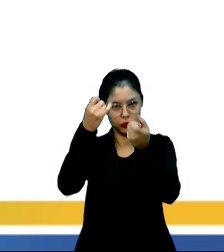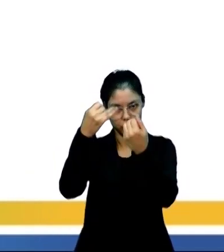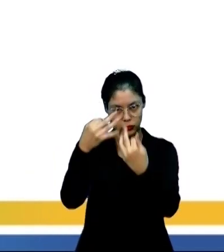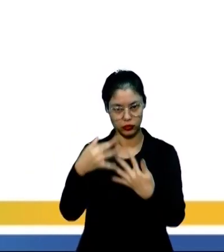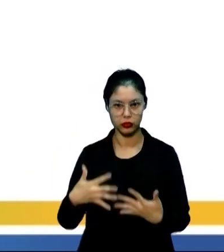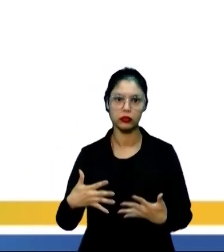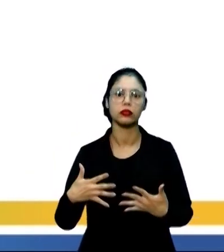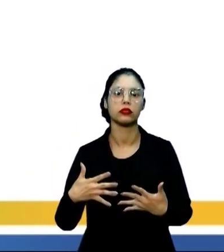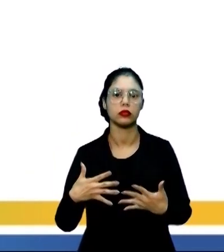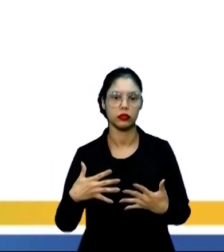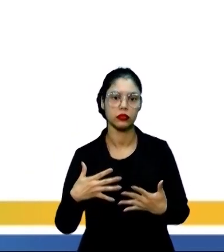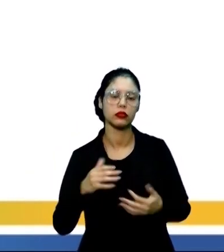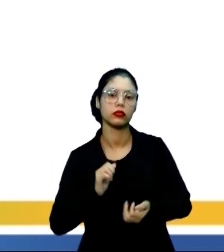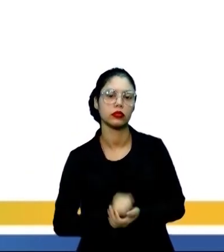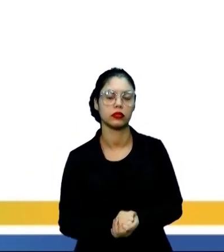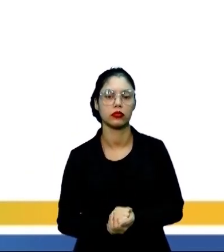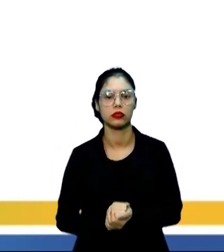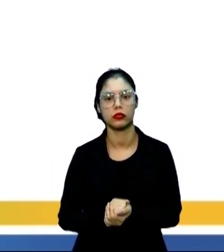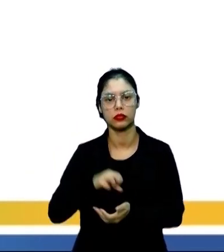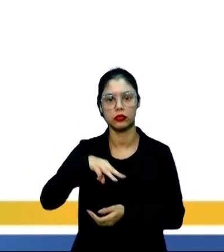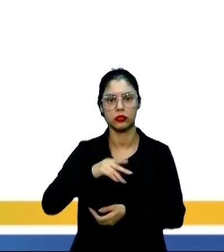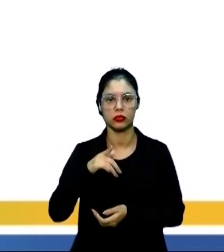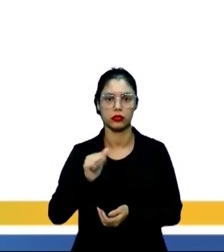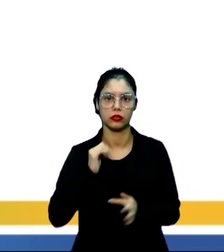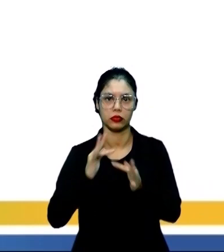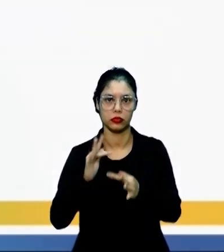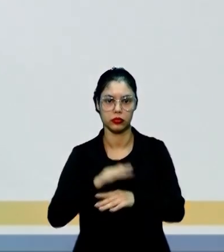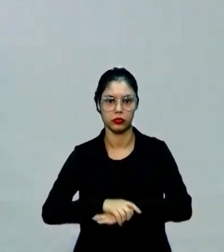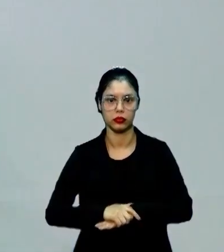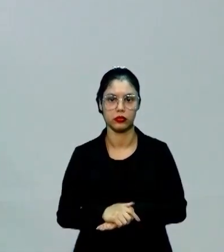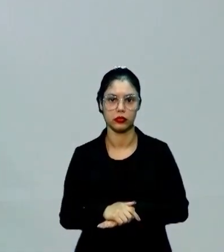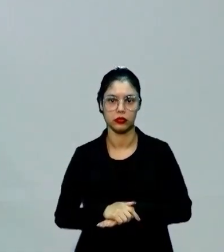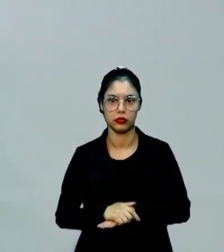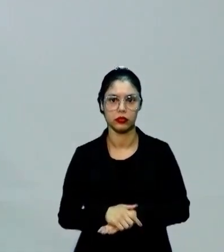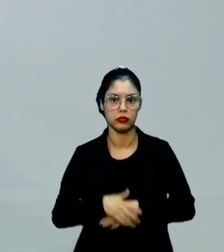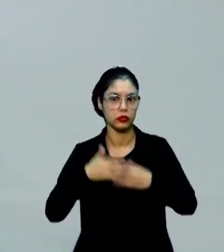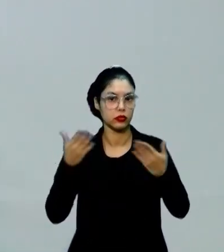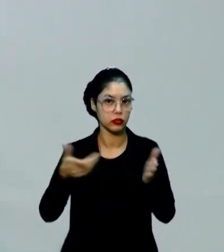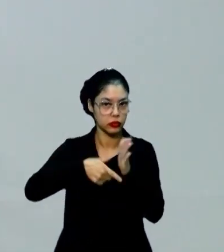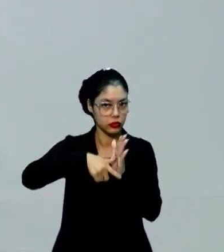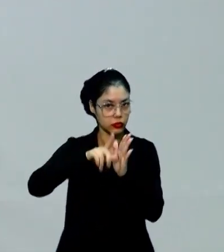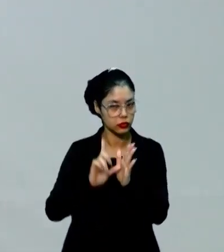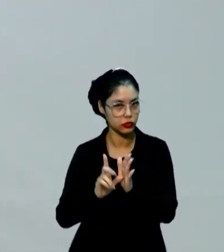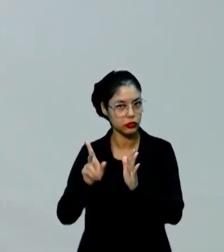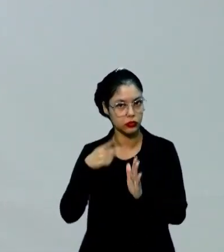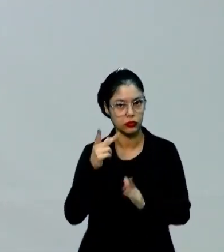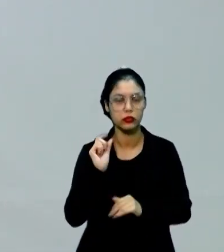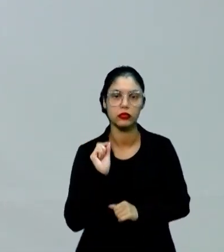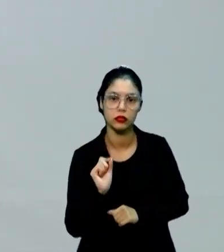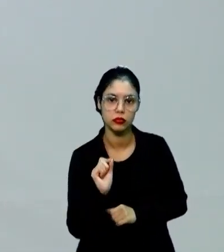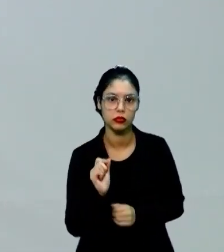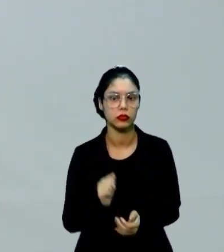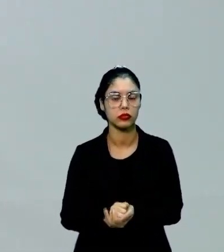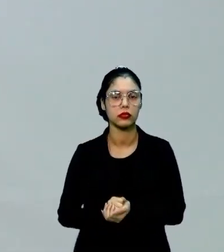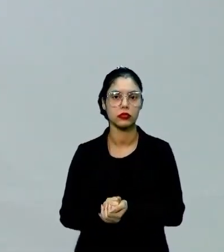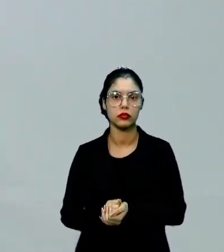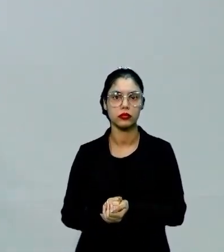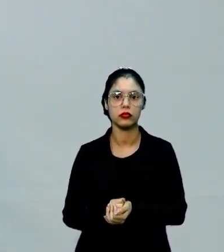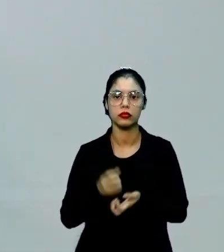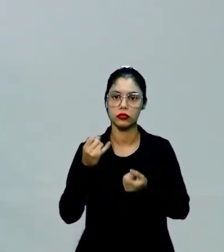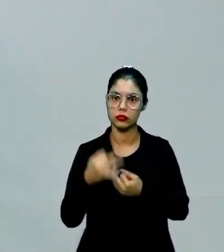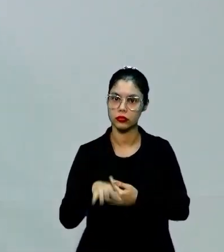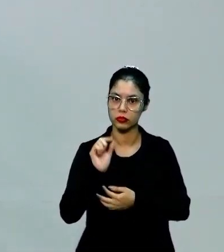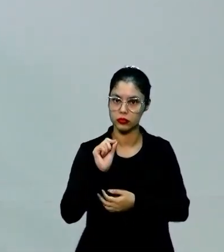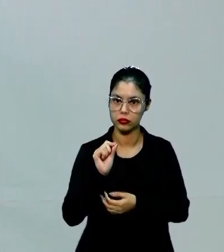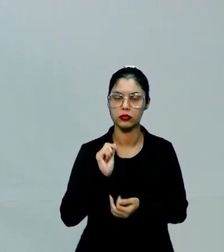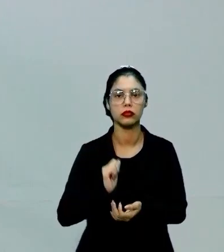abstratamente justificada por uma metafísica. Antes de avançar no comando da questão e